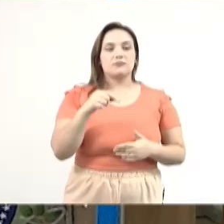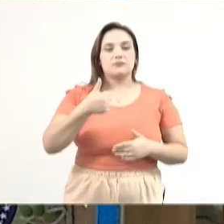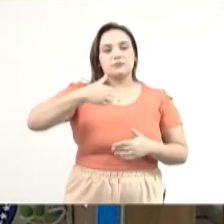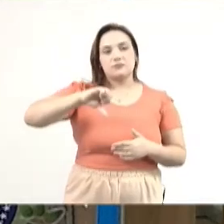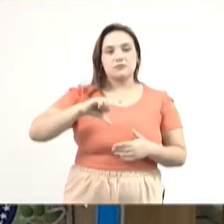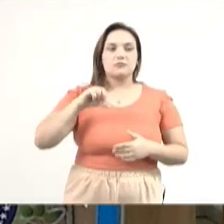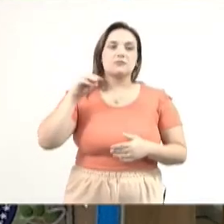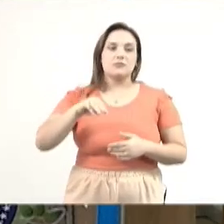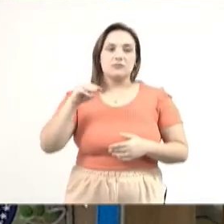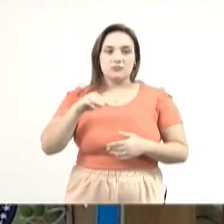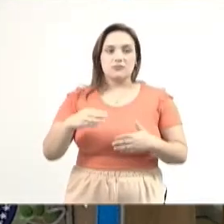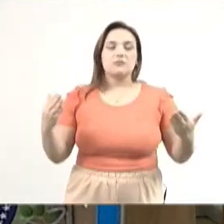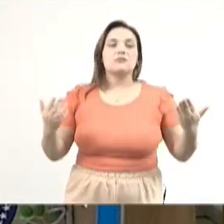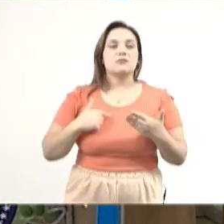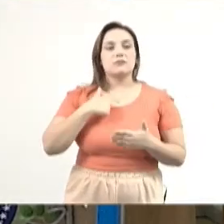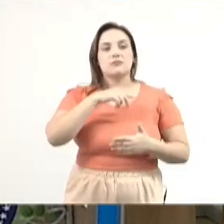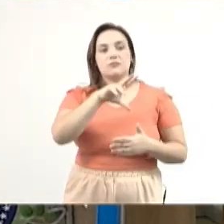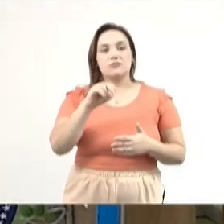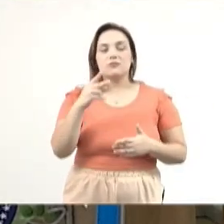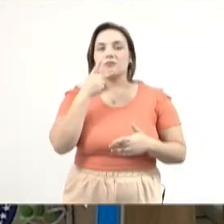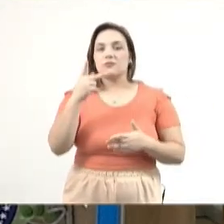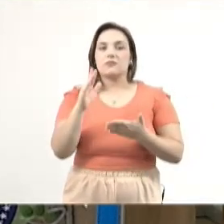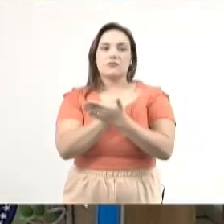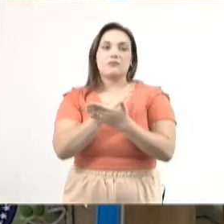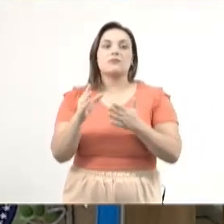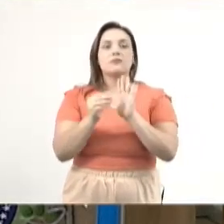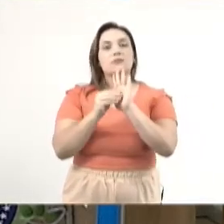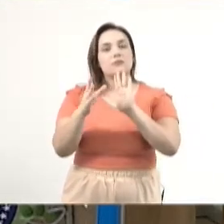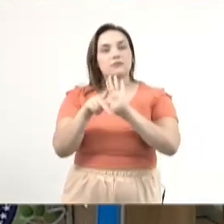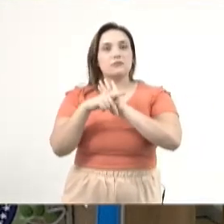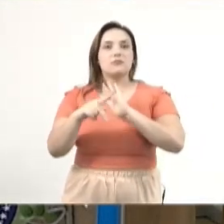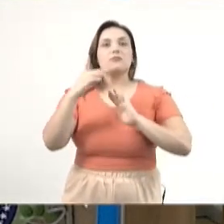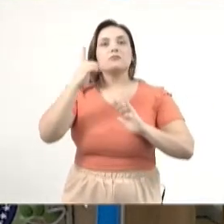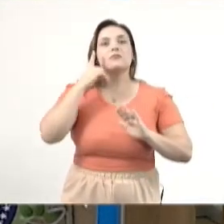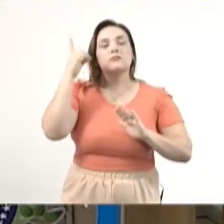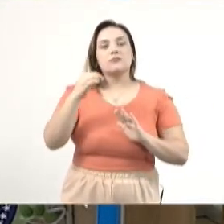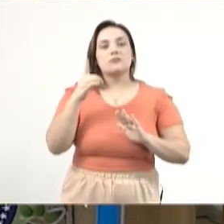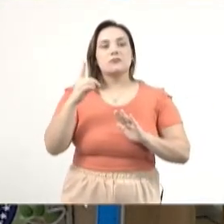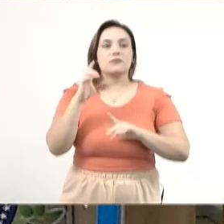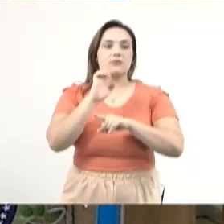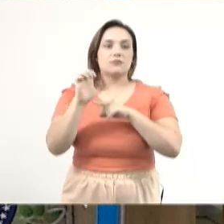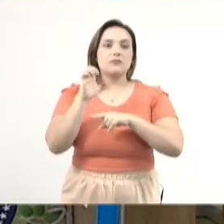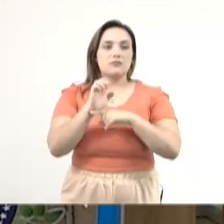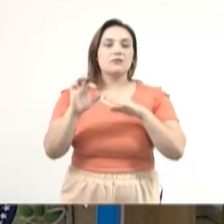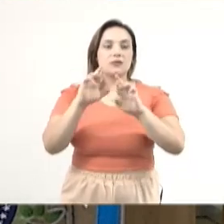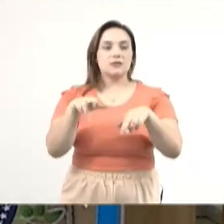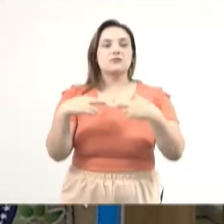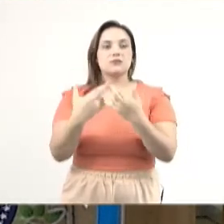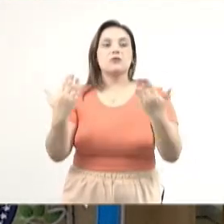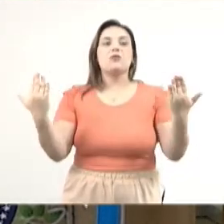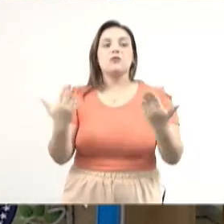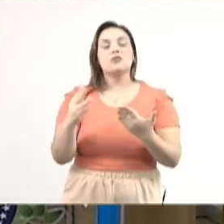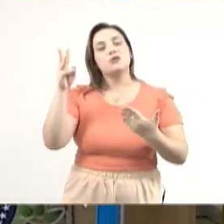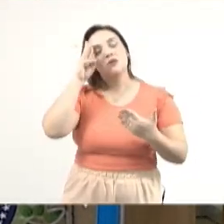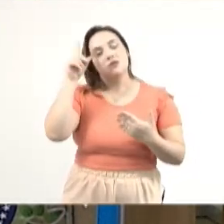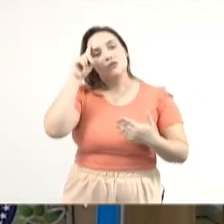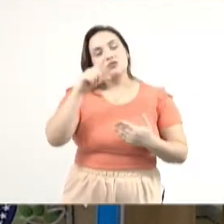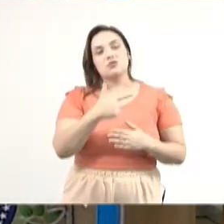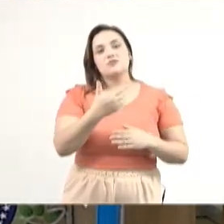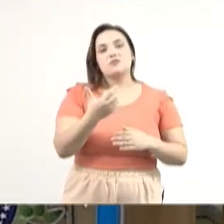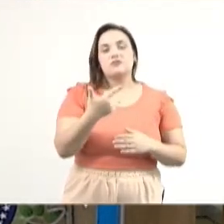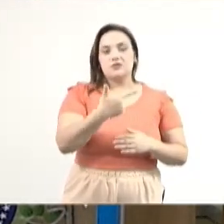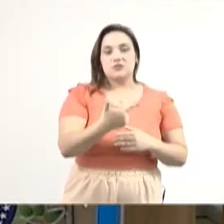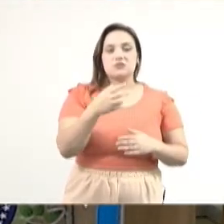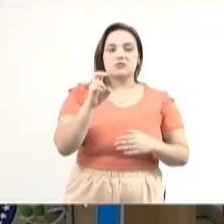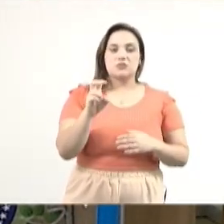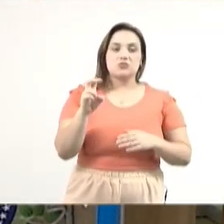11h19. Vamos falar agora de algumas indicações apresentadas pelos deputados estaduais na sessão dessa terça-feira, 25 de junho. A gente